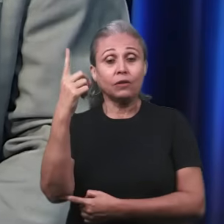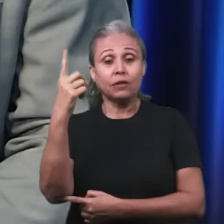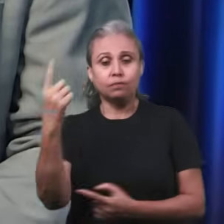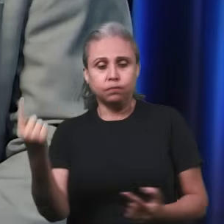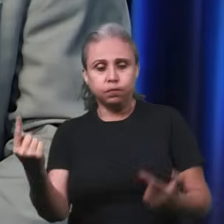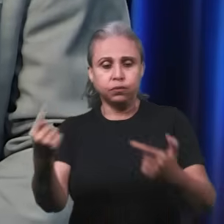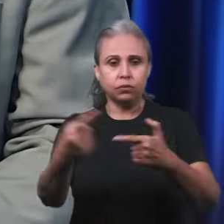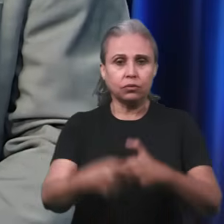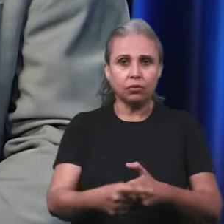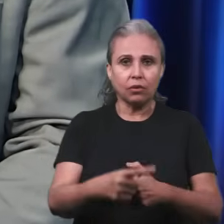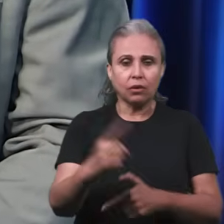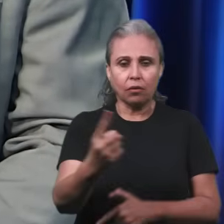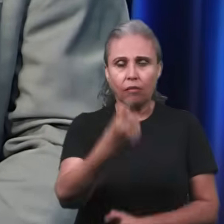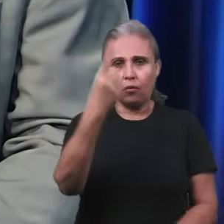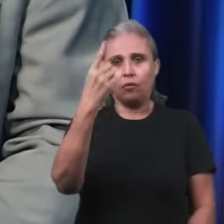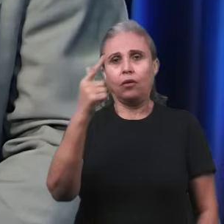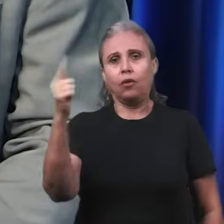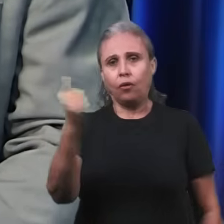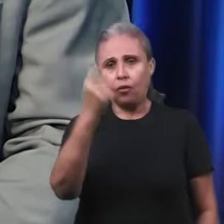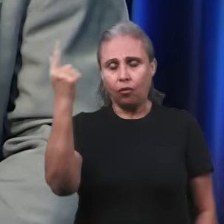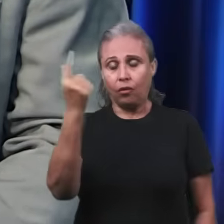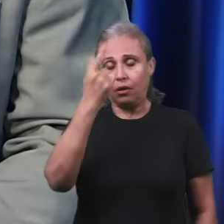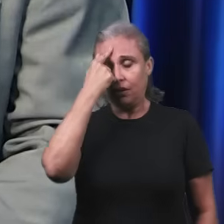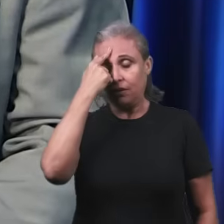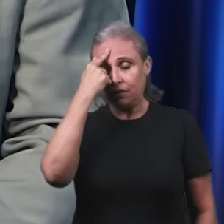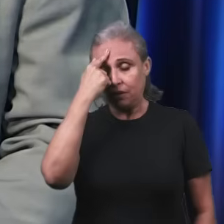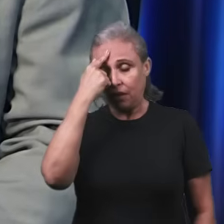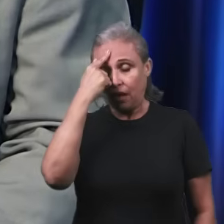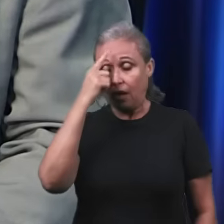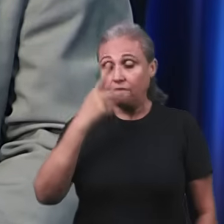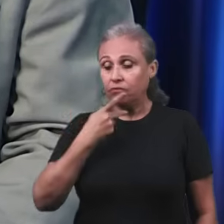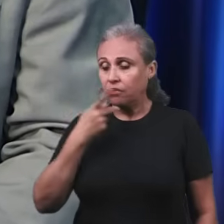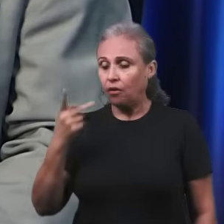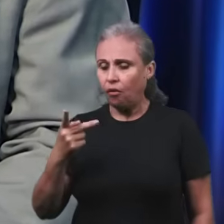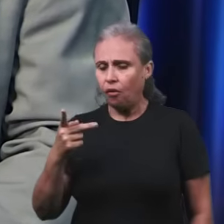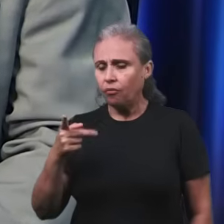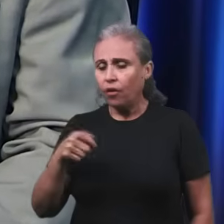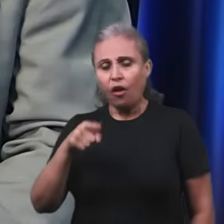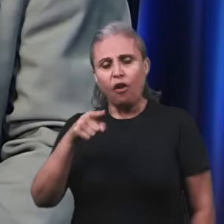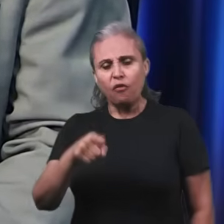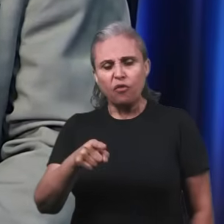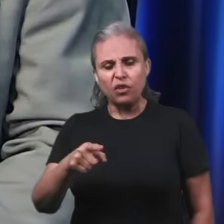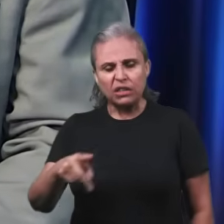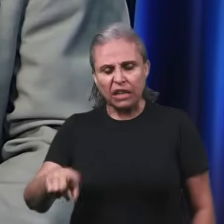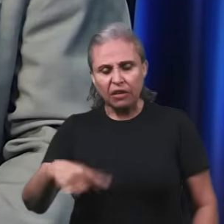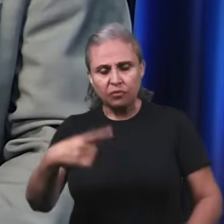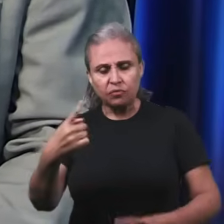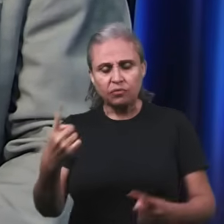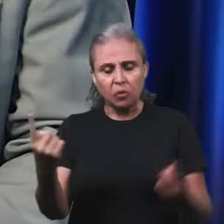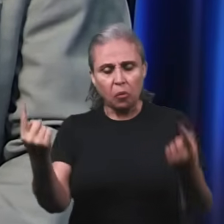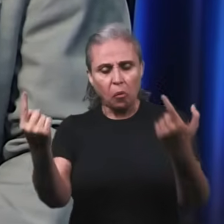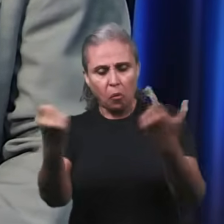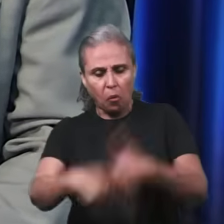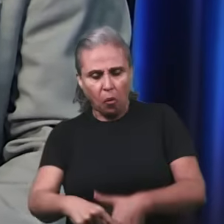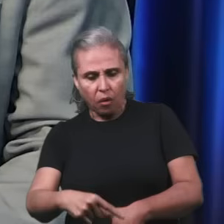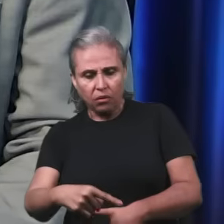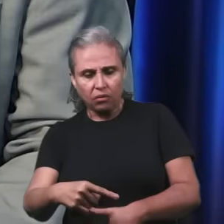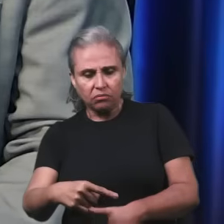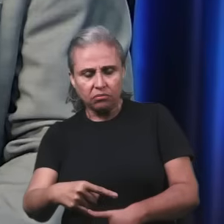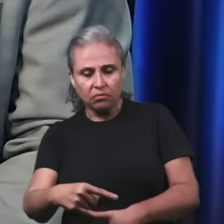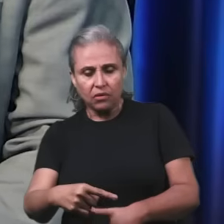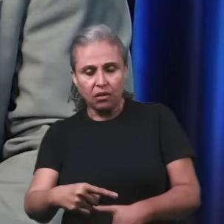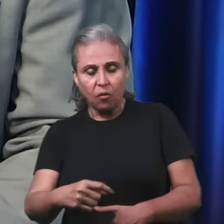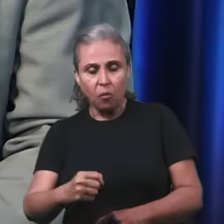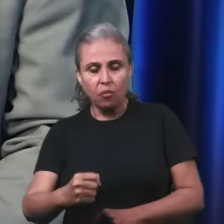E ele falou assim: tu vens a mim com espada, com lança, né? Com escudo, com